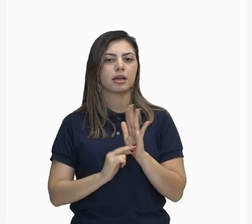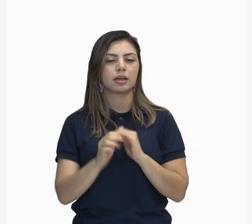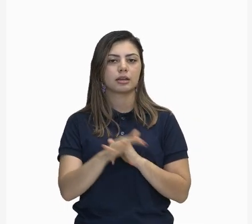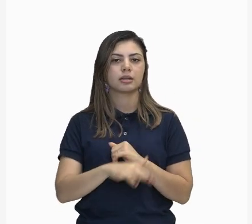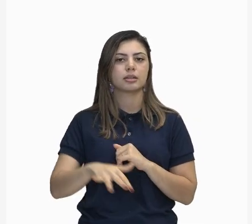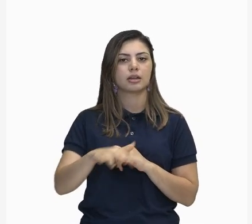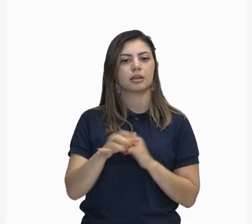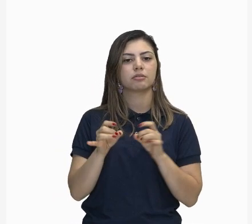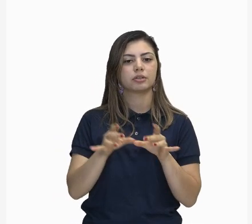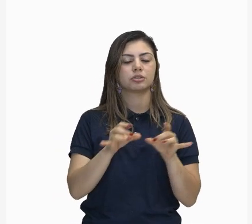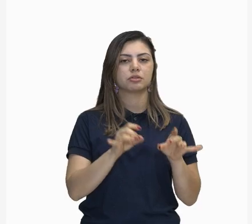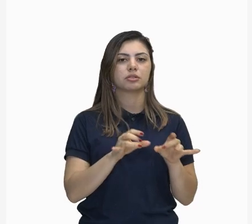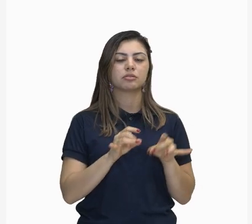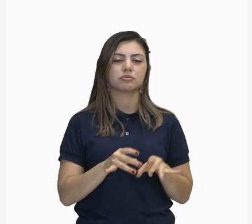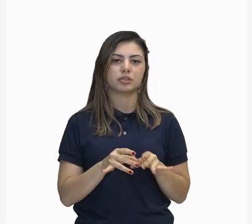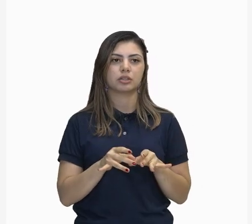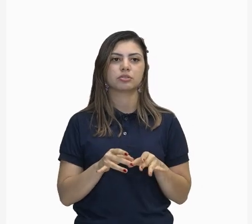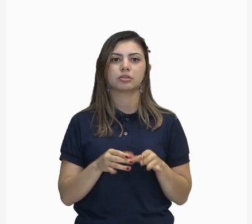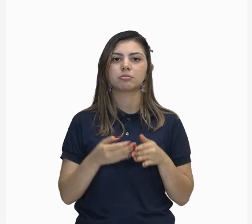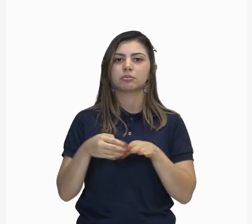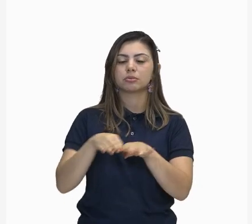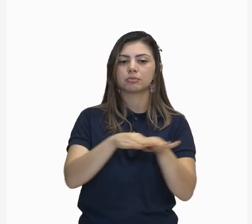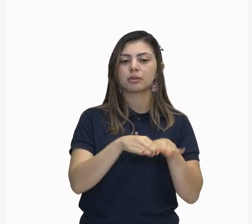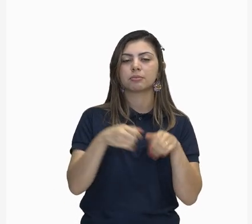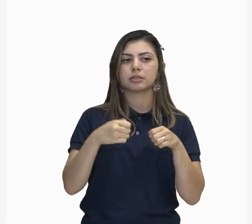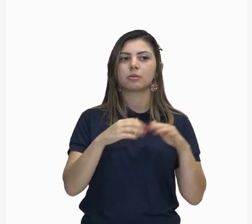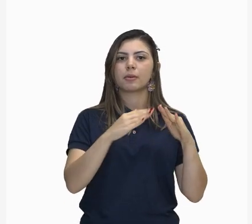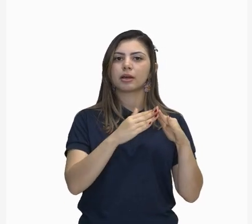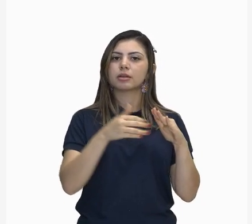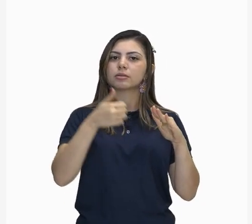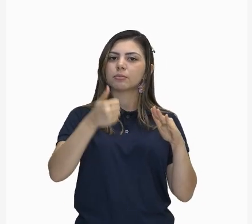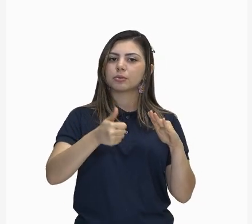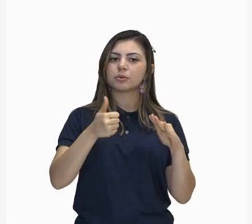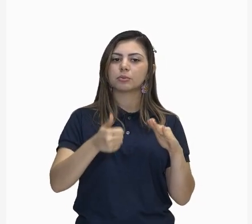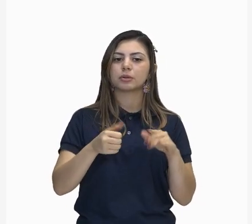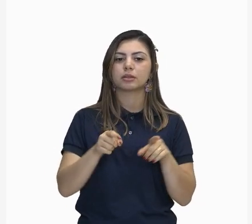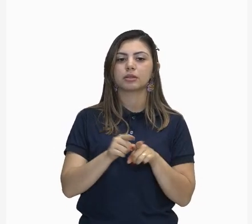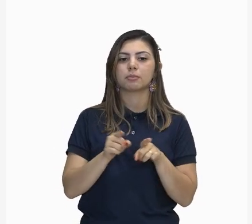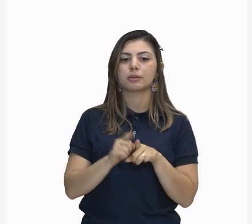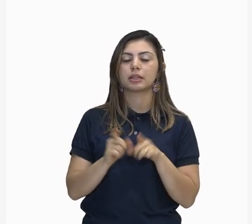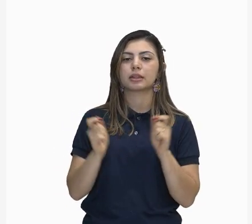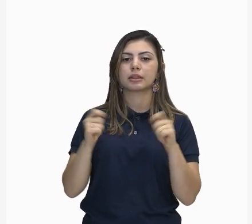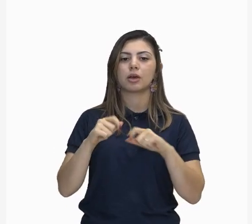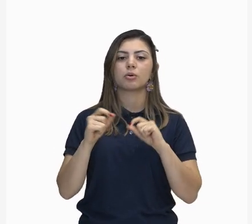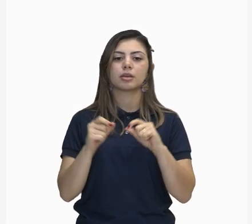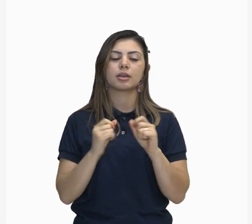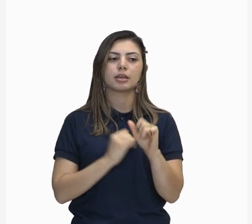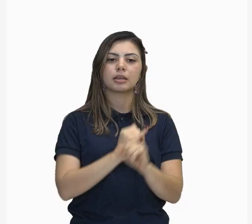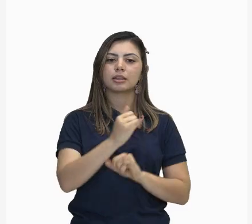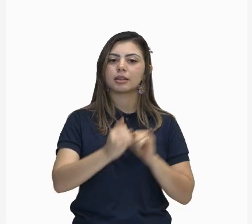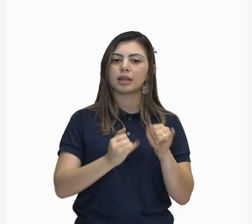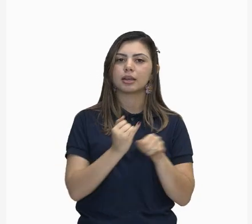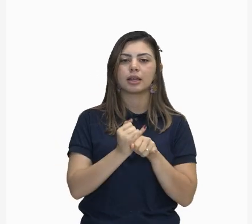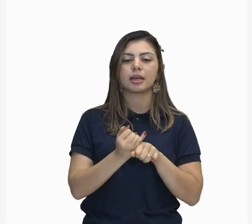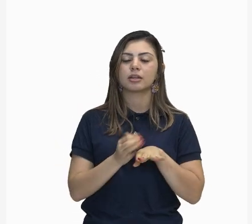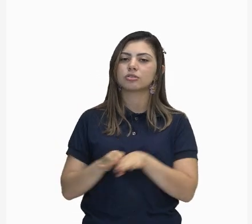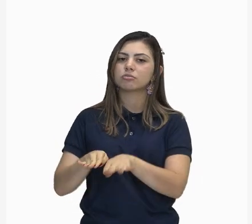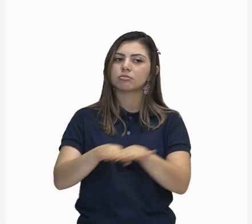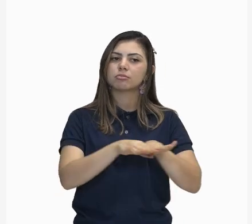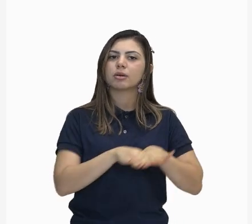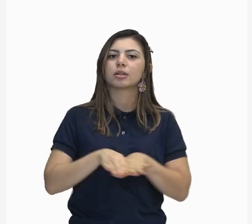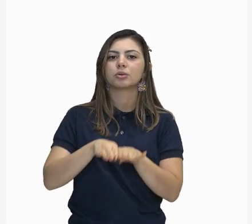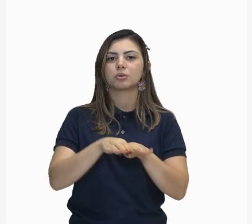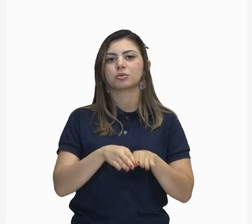imobiliário, fazendo com que essas populações tenham uma moradia digna. E ainda permitir que essa inclusão digital aconteça como um direito,